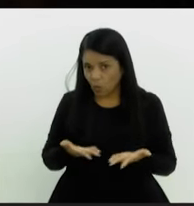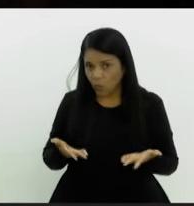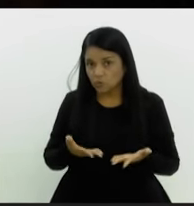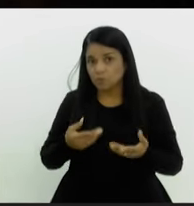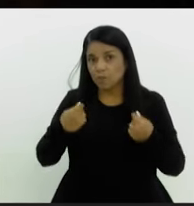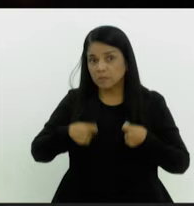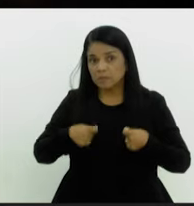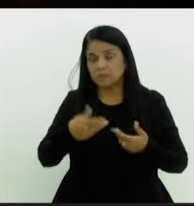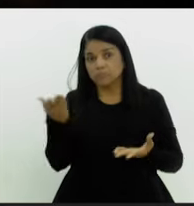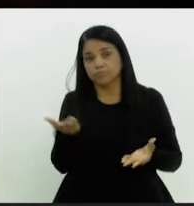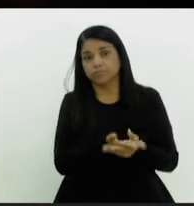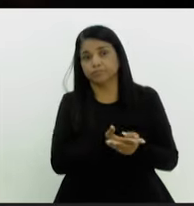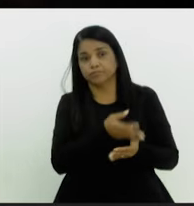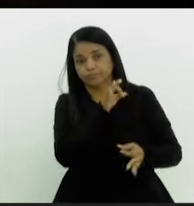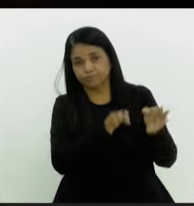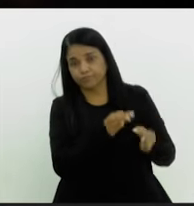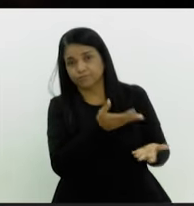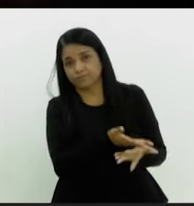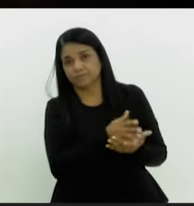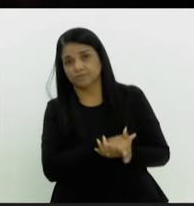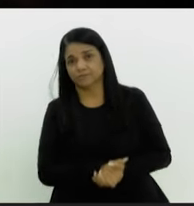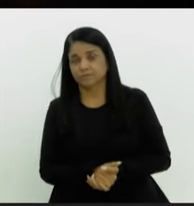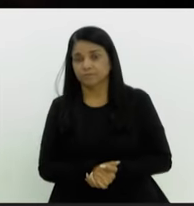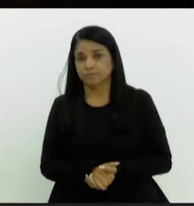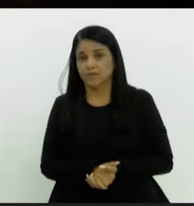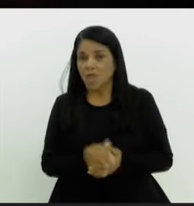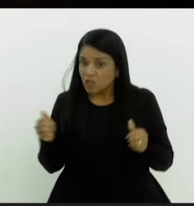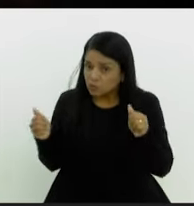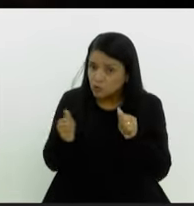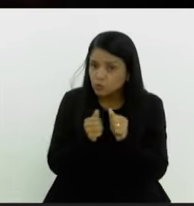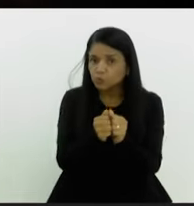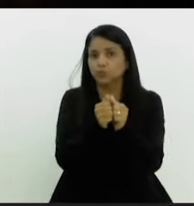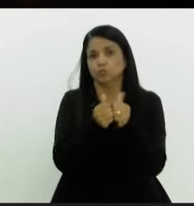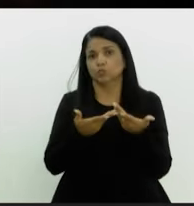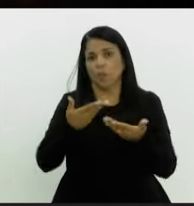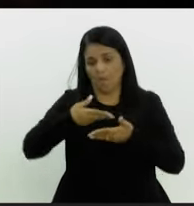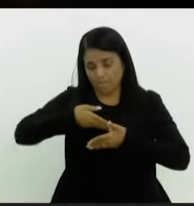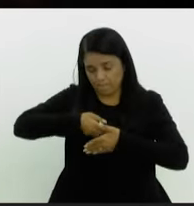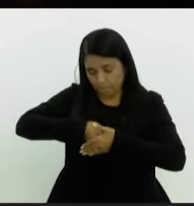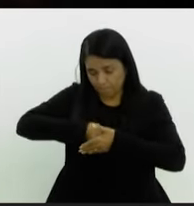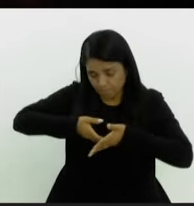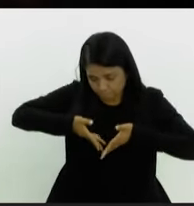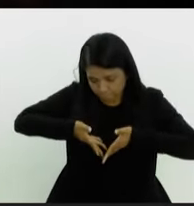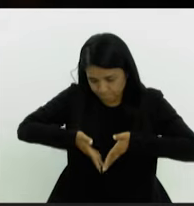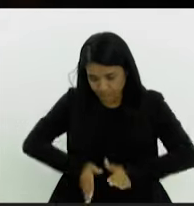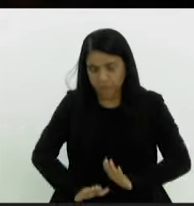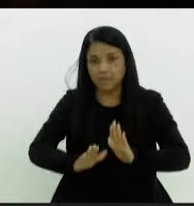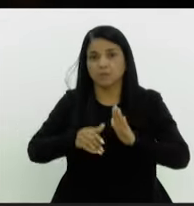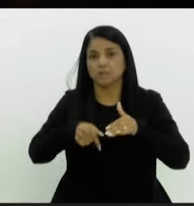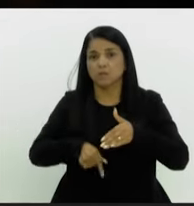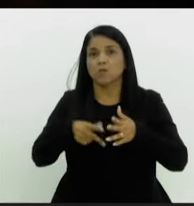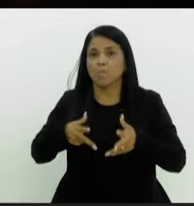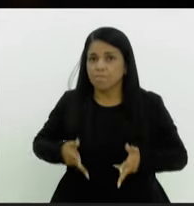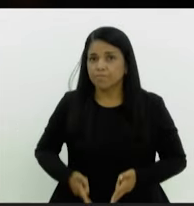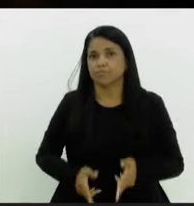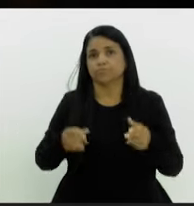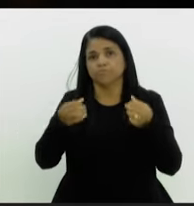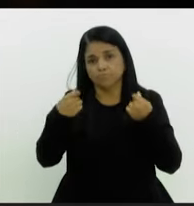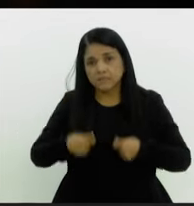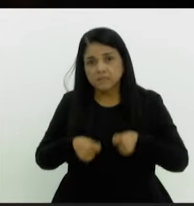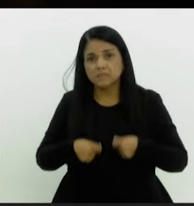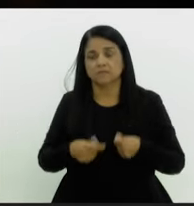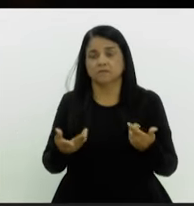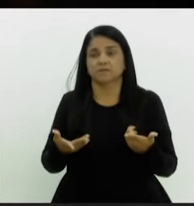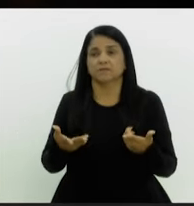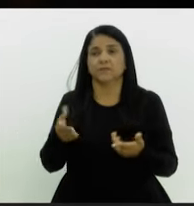que judicializar para fazer junto é uma demanda grande aí Mandei uma mensagem pra Taísa minha